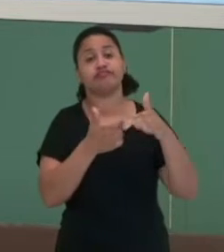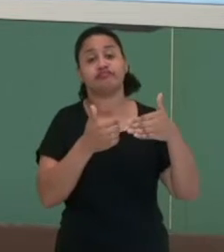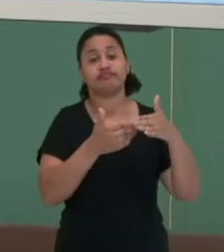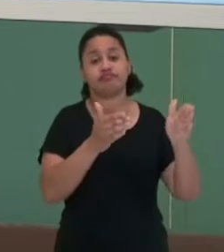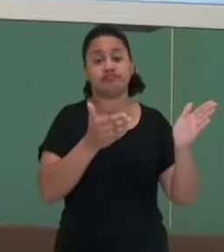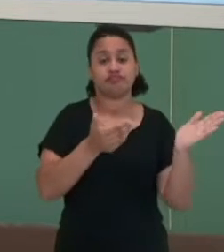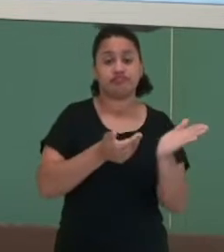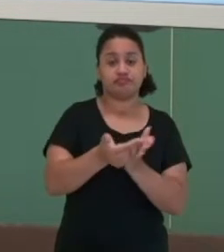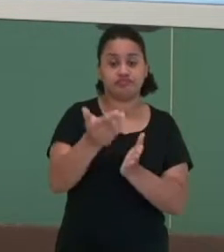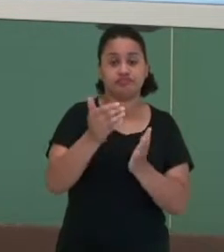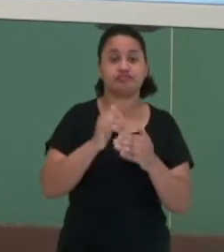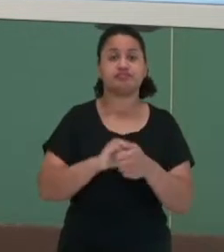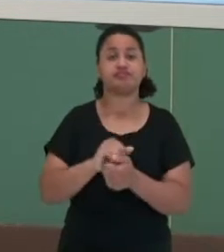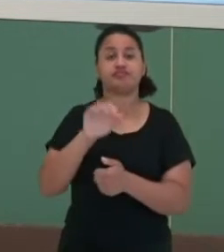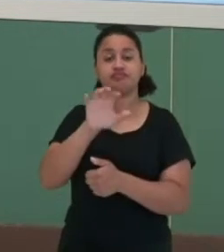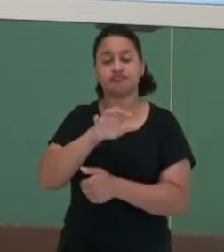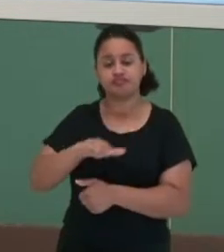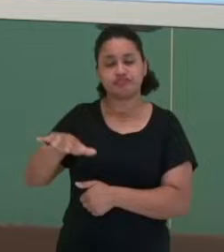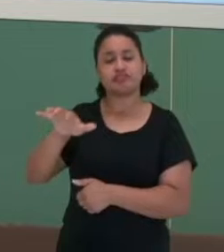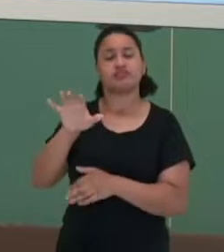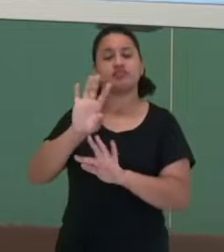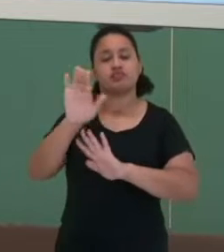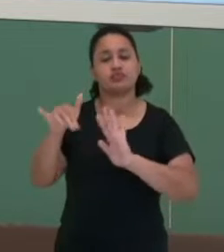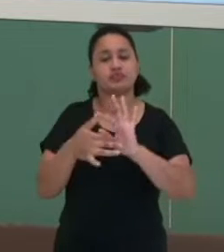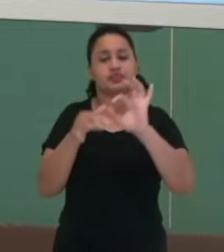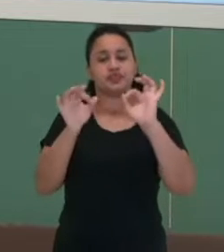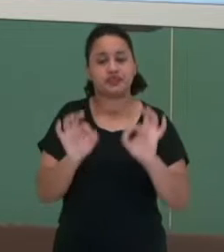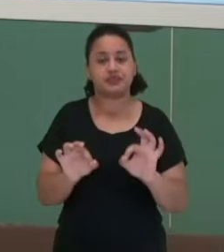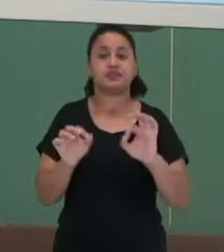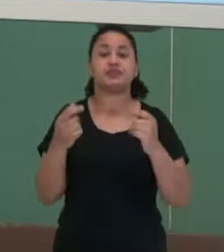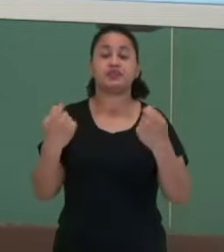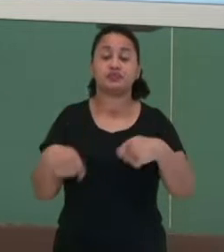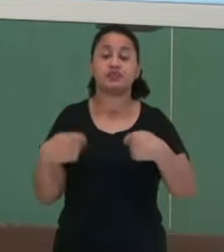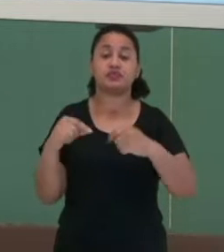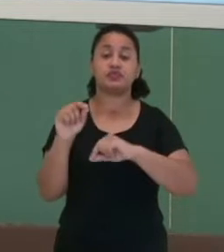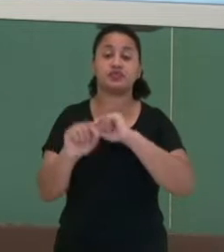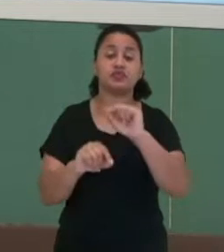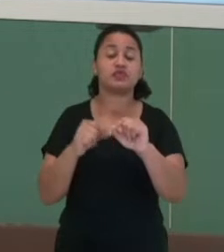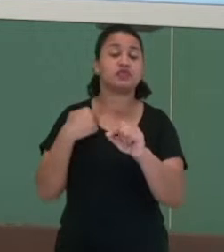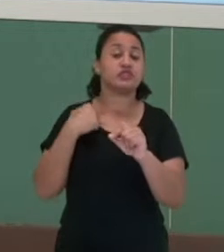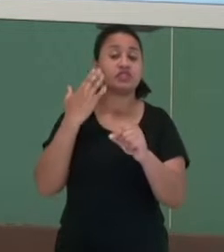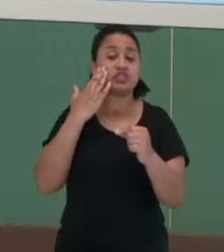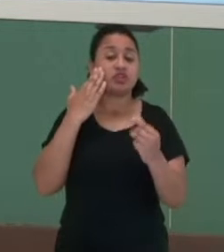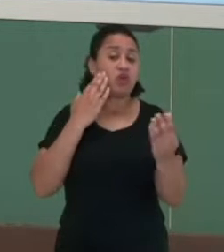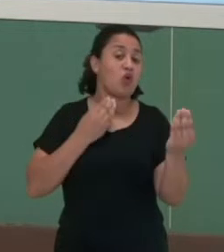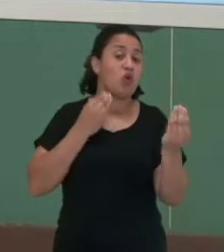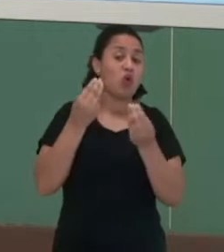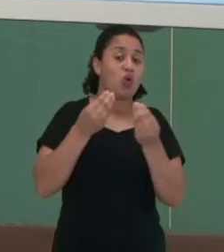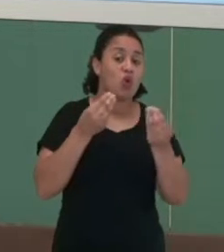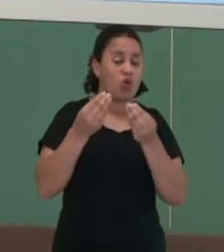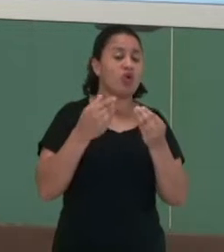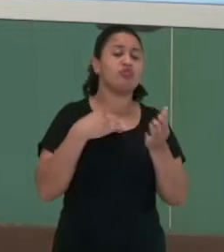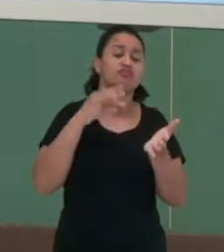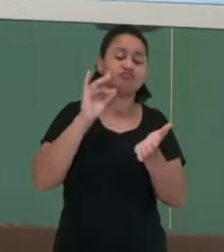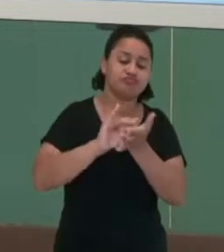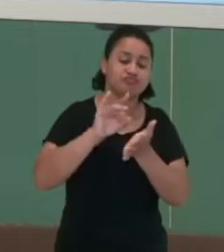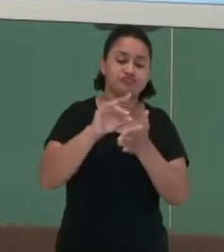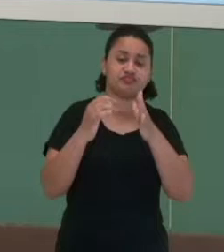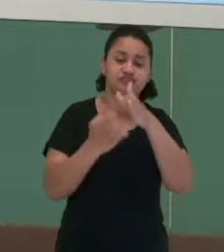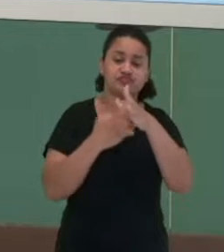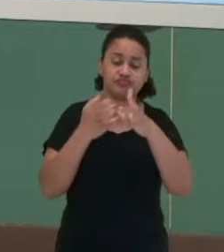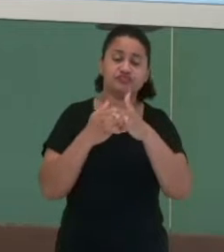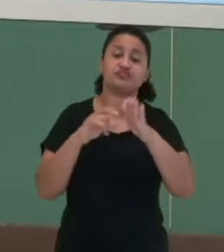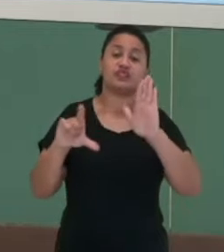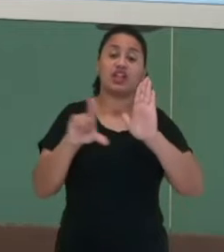Com essas áreas bem alinhadas, ele precisa ter ideia de como ele vai legalizar essa empresa,